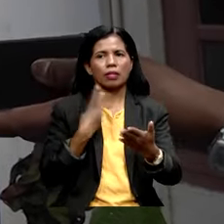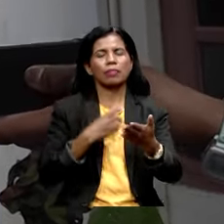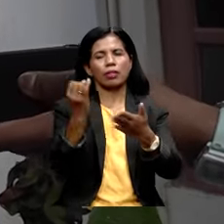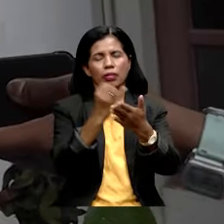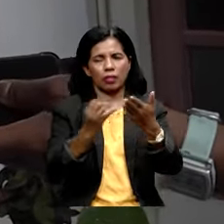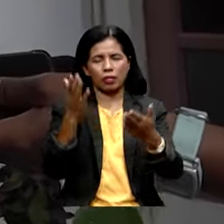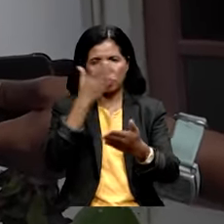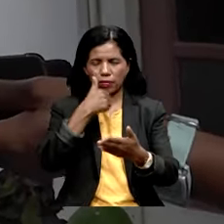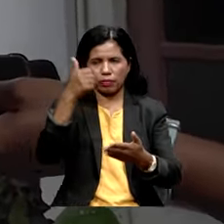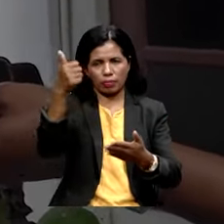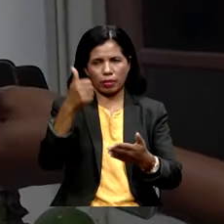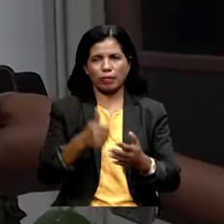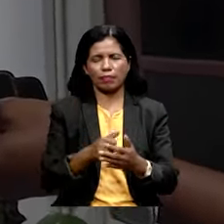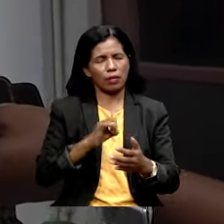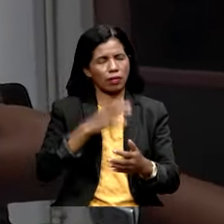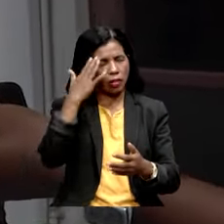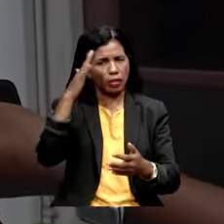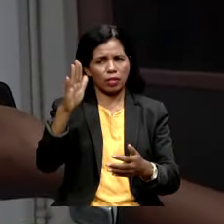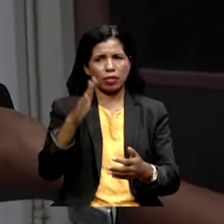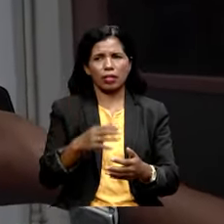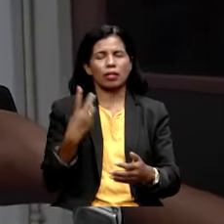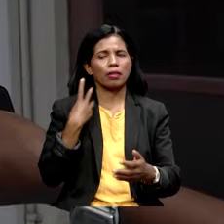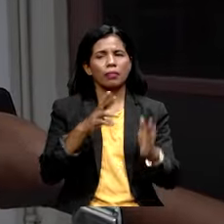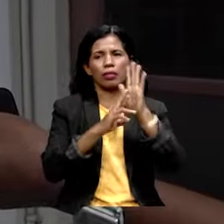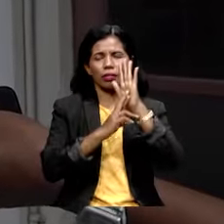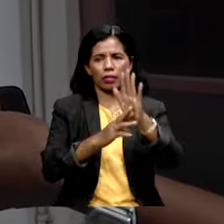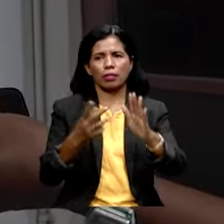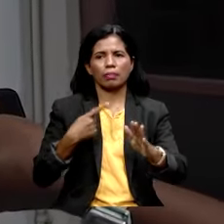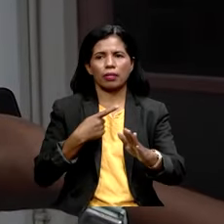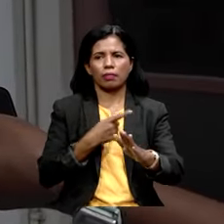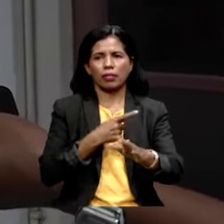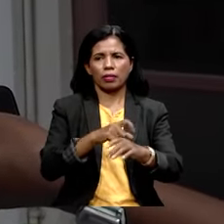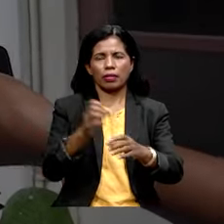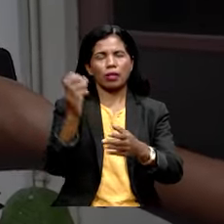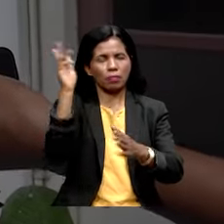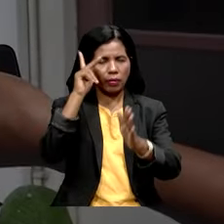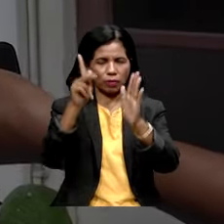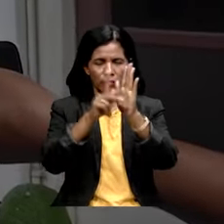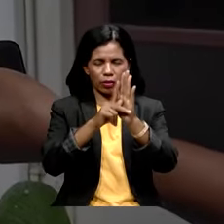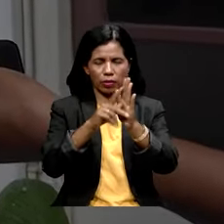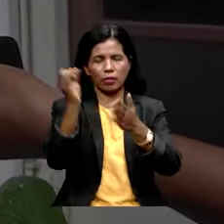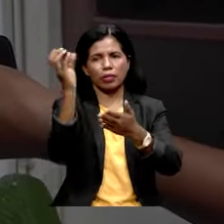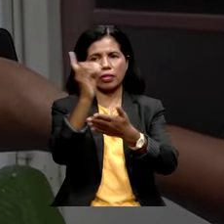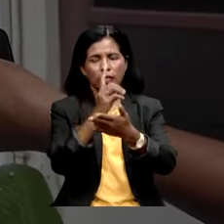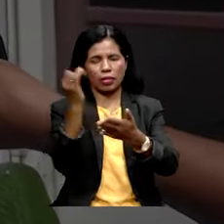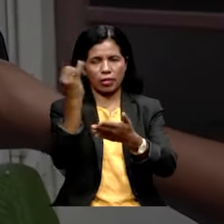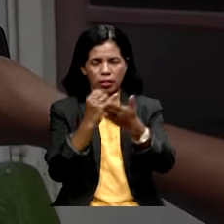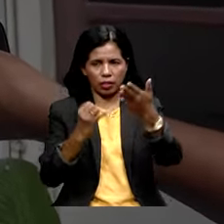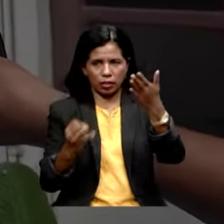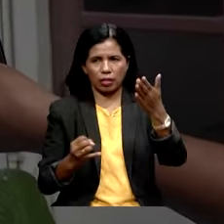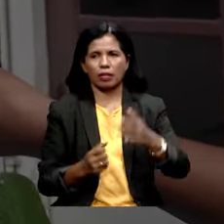capaz. Ala ten ulo ke mi amne relato de parlamento am tawo foto be desenho nia ne. Desenho ne amin atente partina